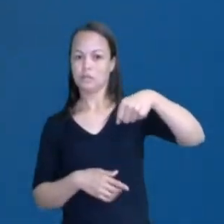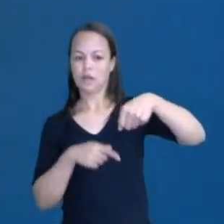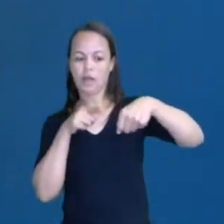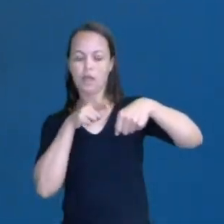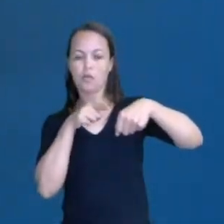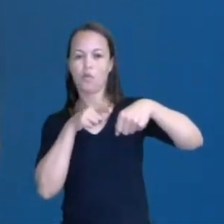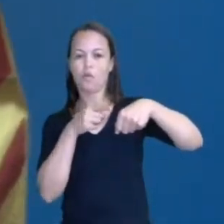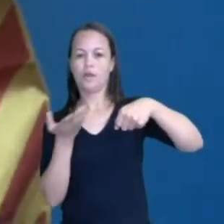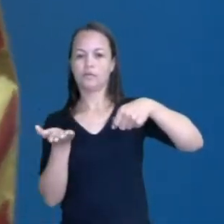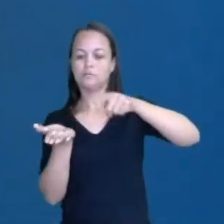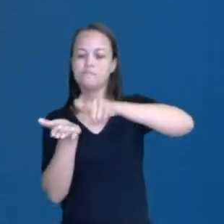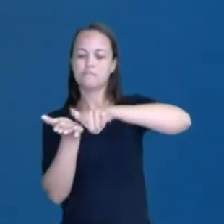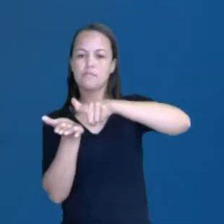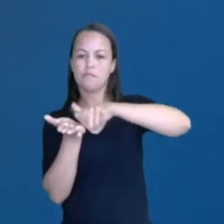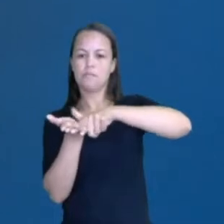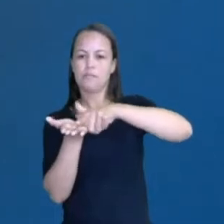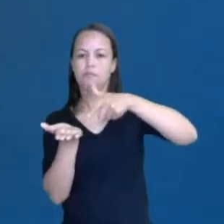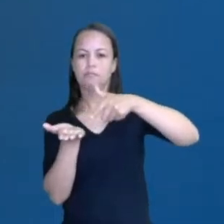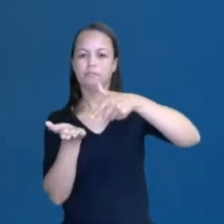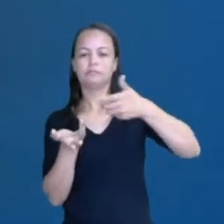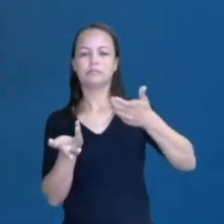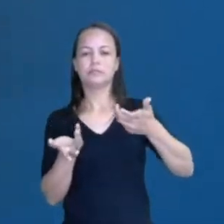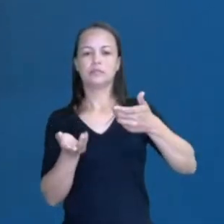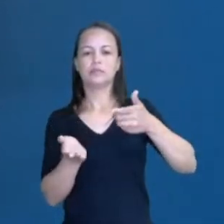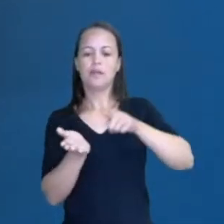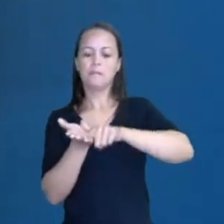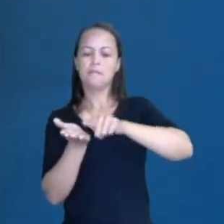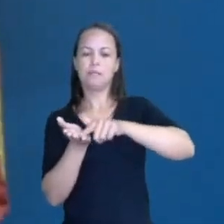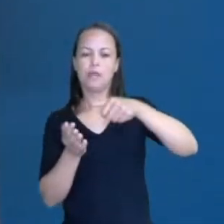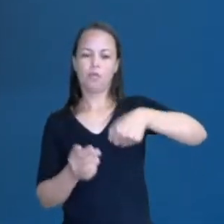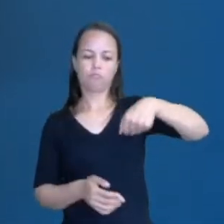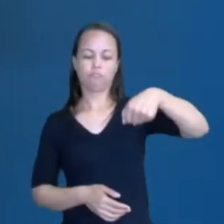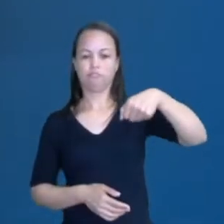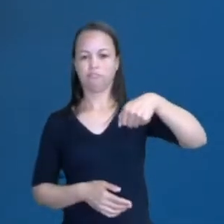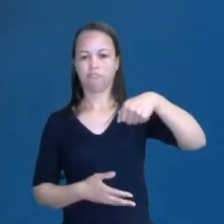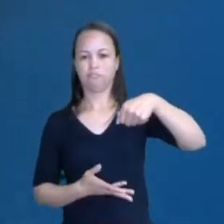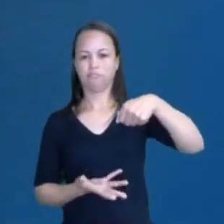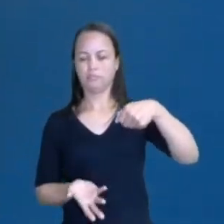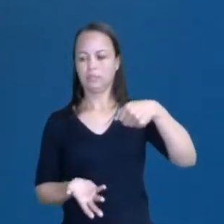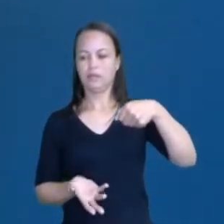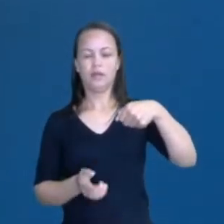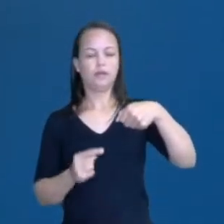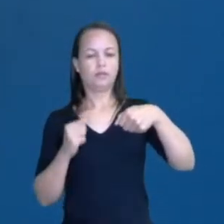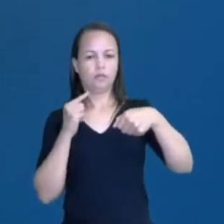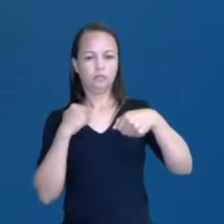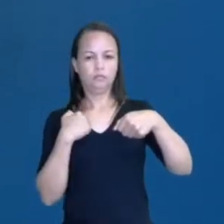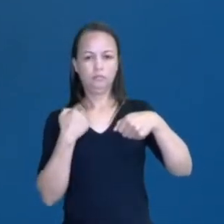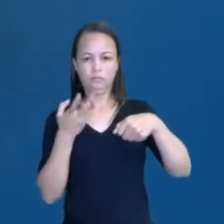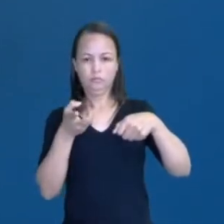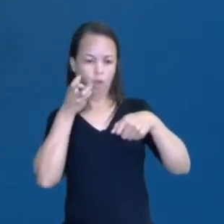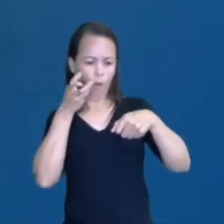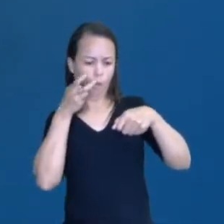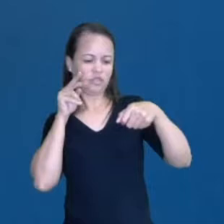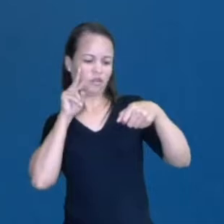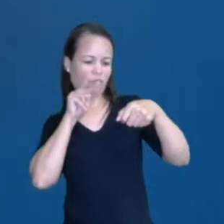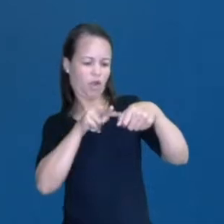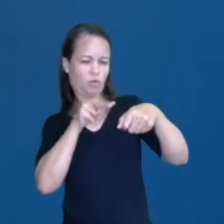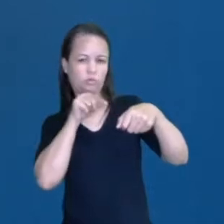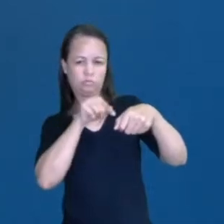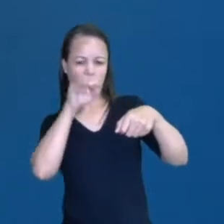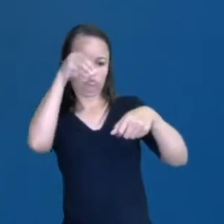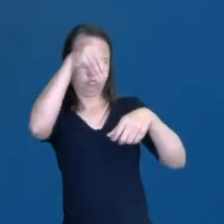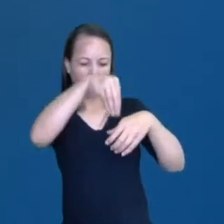daqui que é feita de papelão, né, de papel, a gente vai ver que a gente não consegue observar o que tem